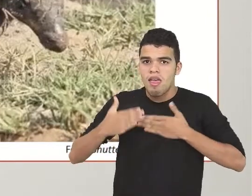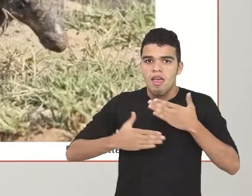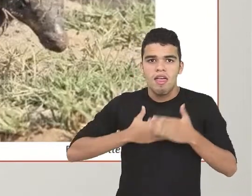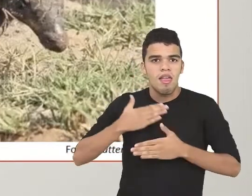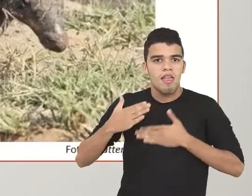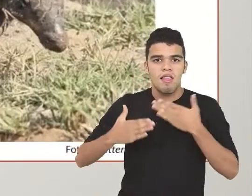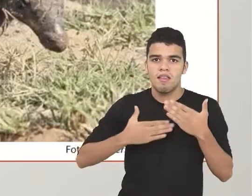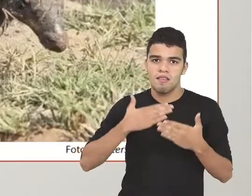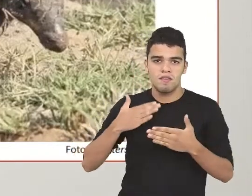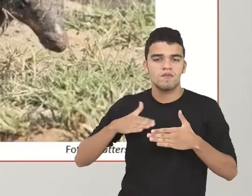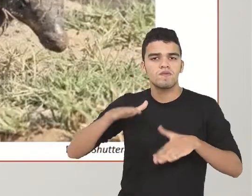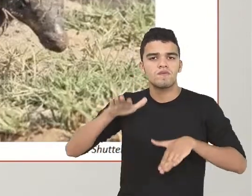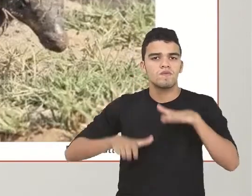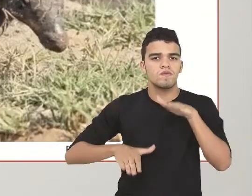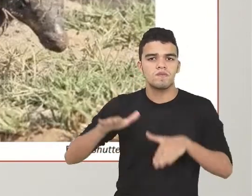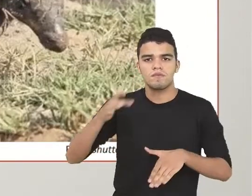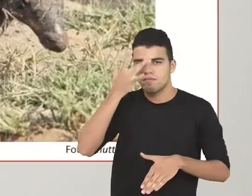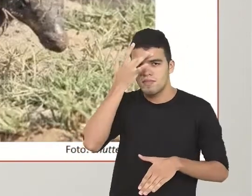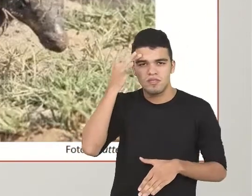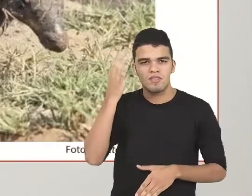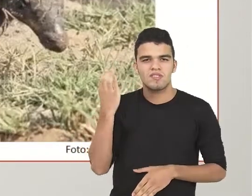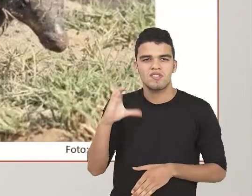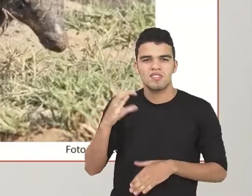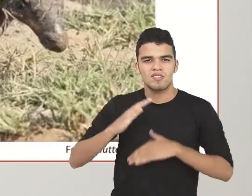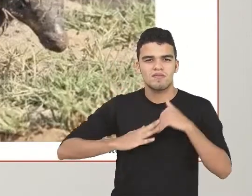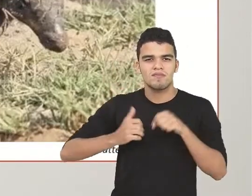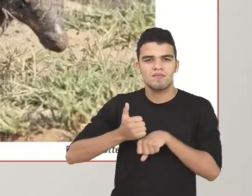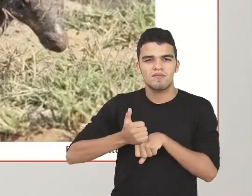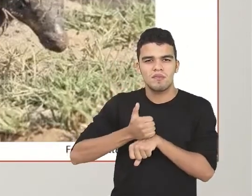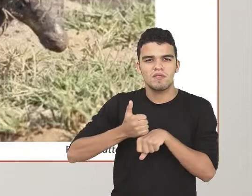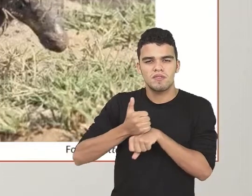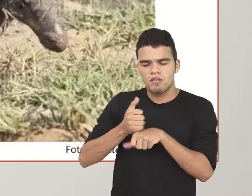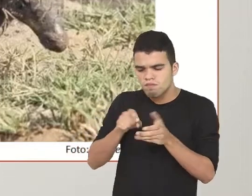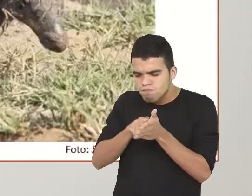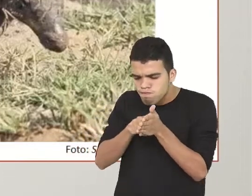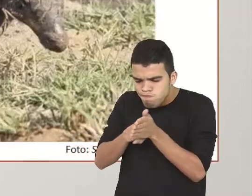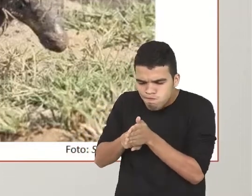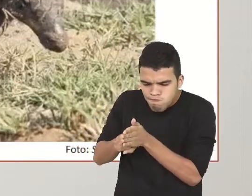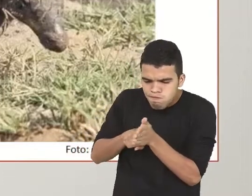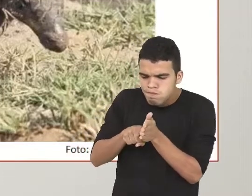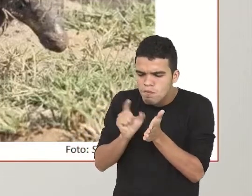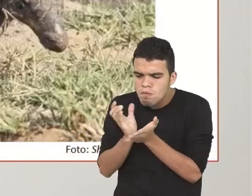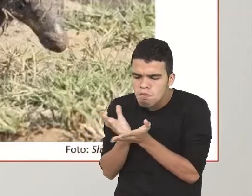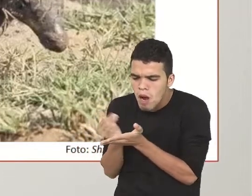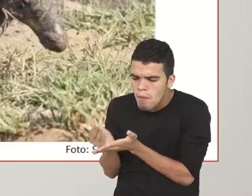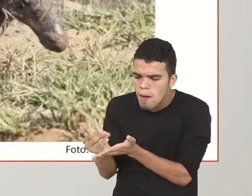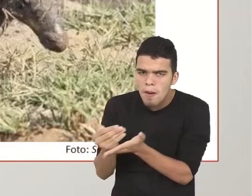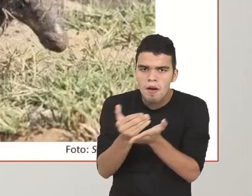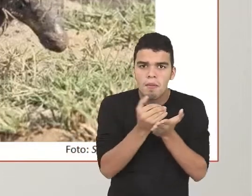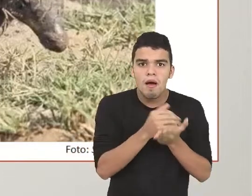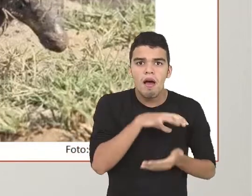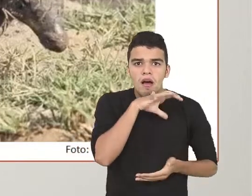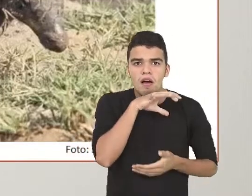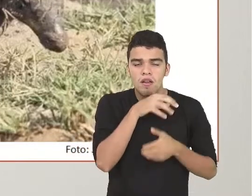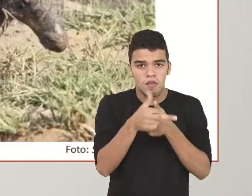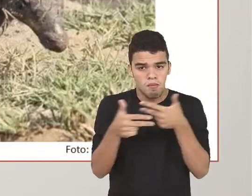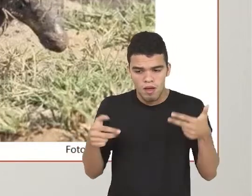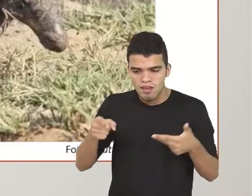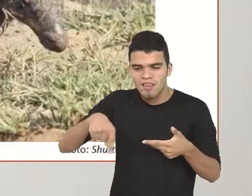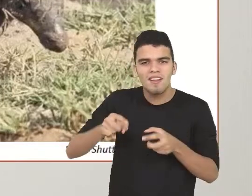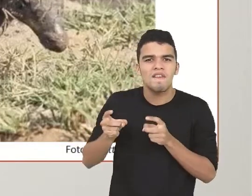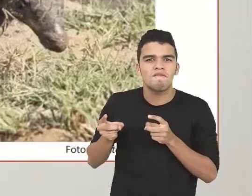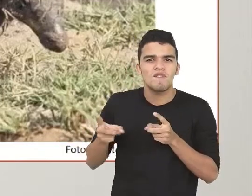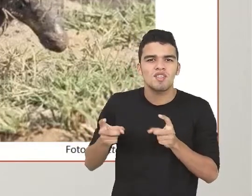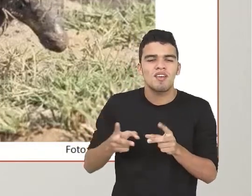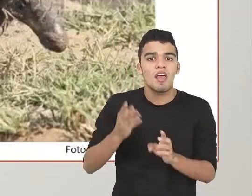provavelmente os cientistas eles fizeram um levantamento dos bichos selvagens que eles vendiam lá. E encontraram